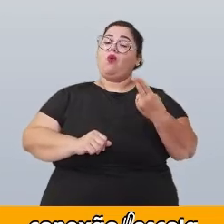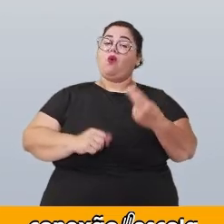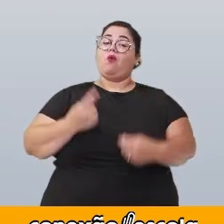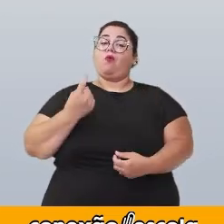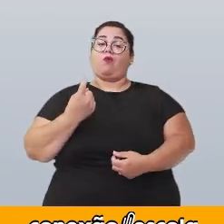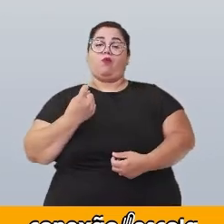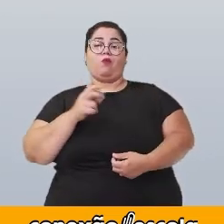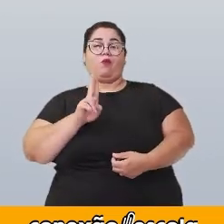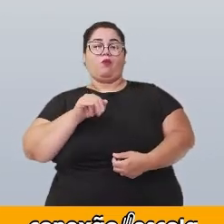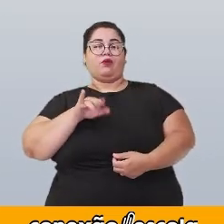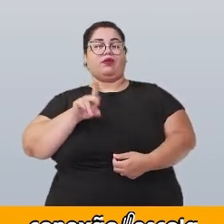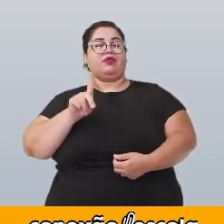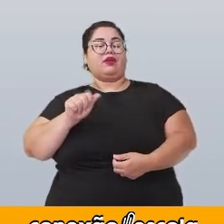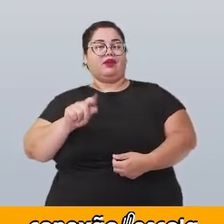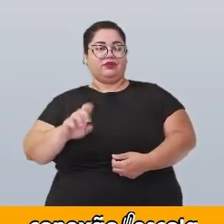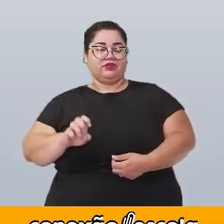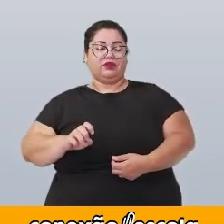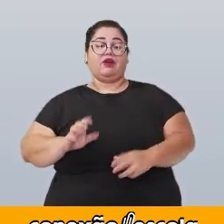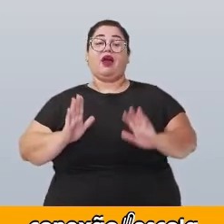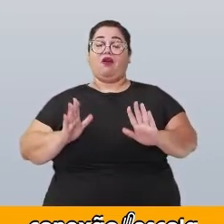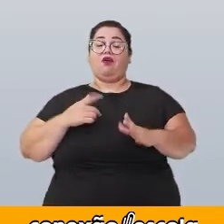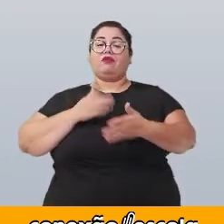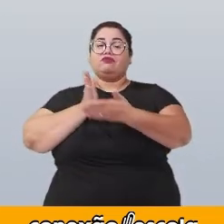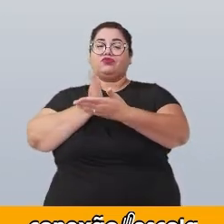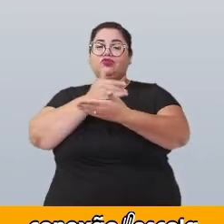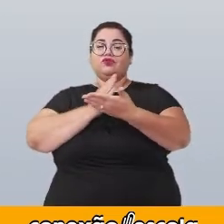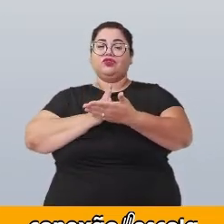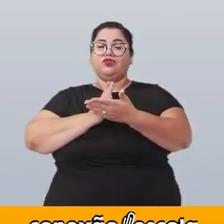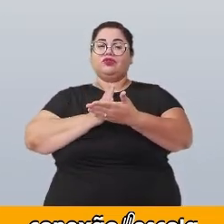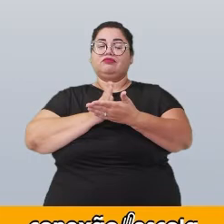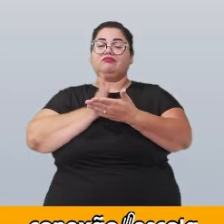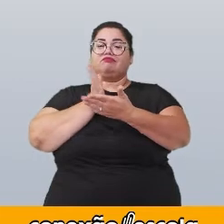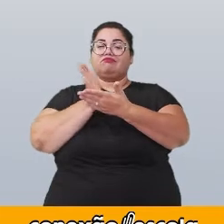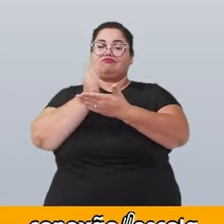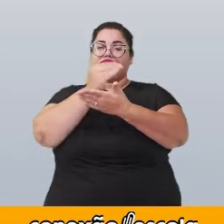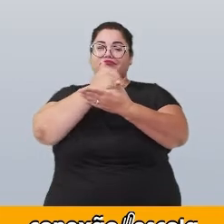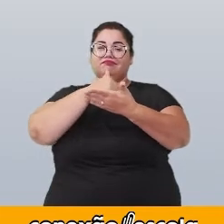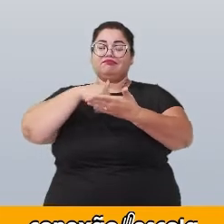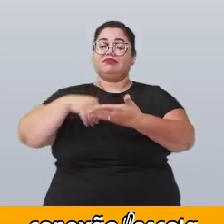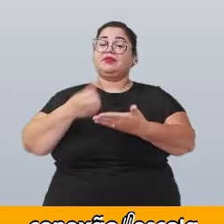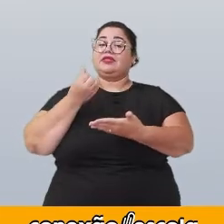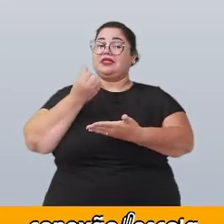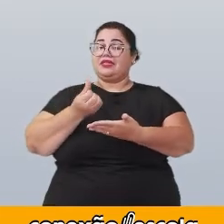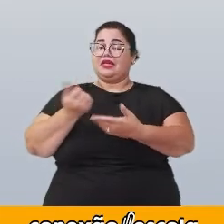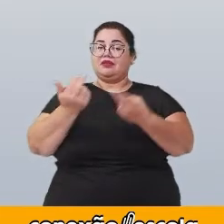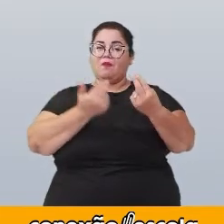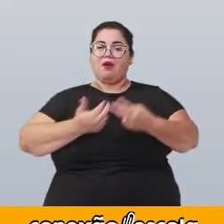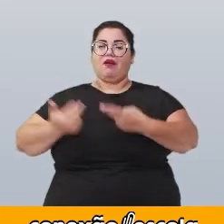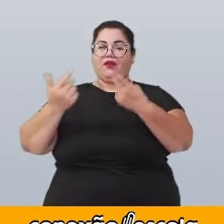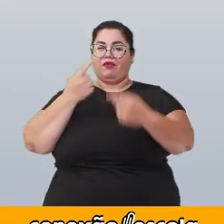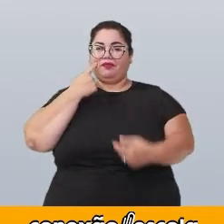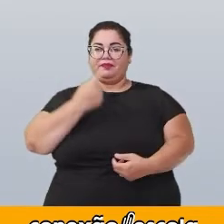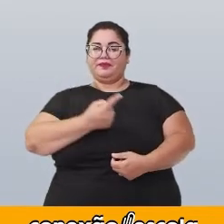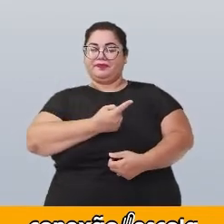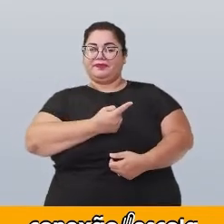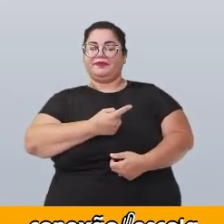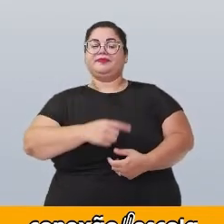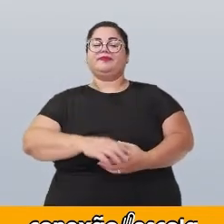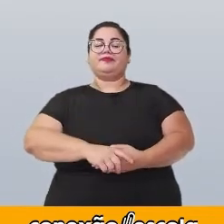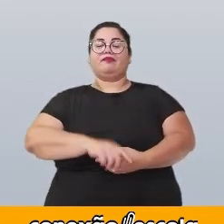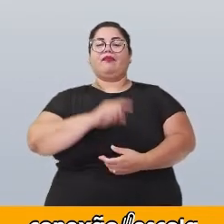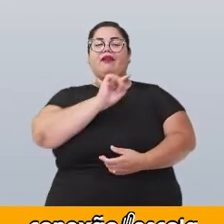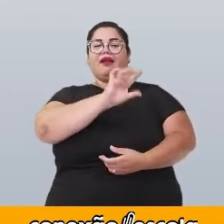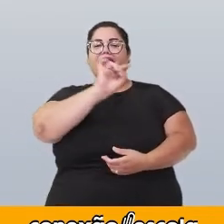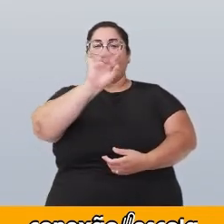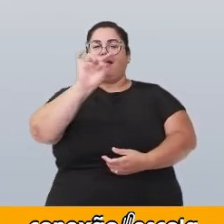uma unidade. Agora, eu vou dividir em 6 partes iguais. Estão vendo?